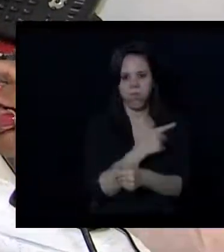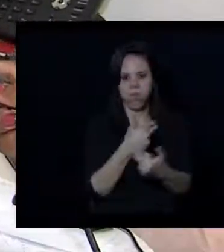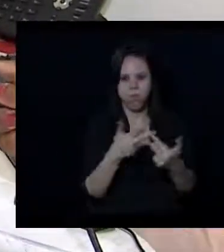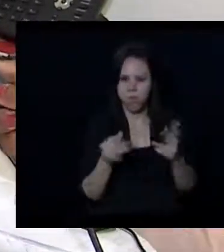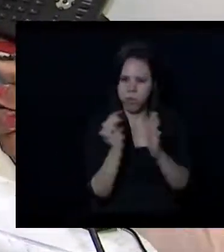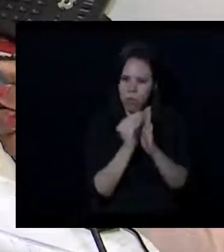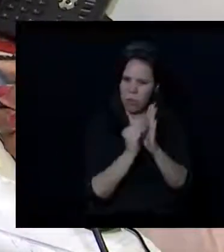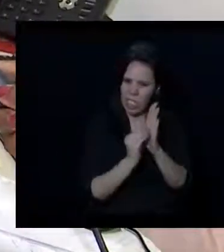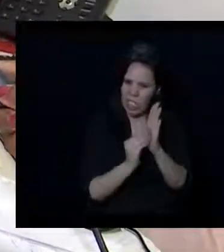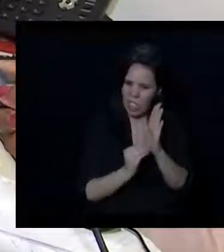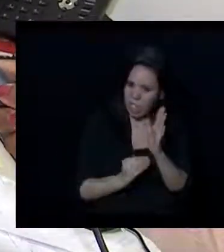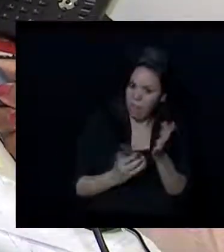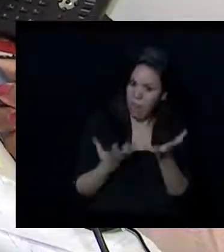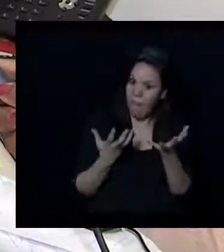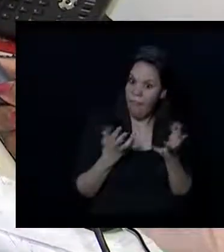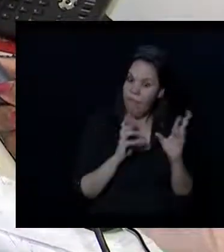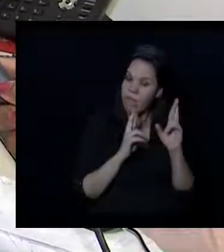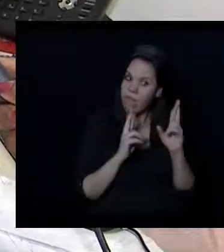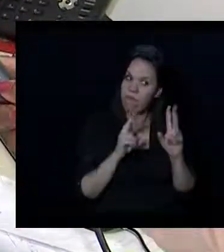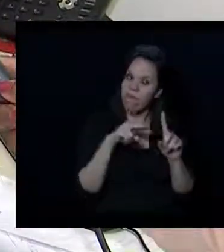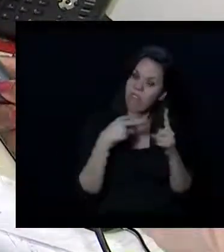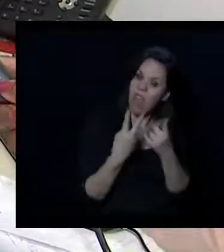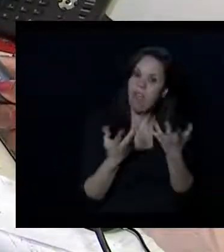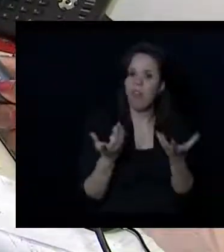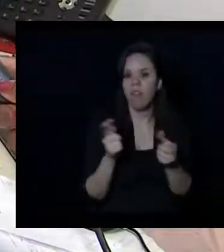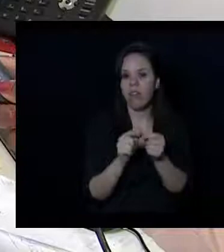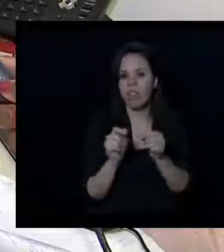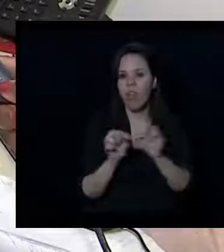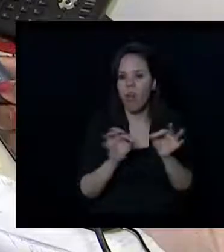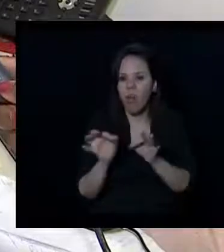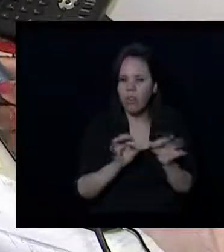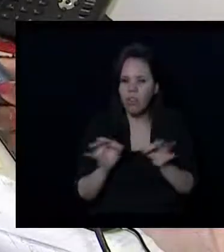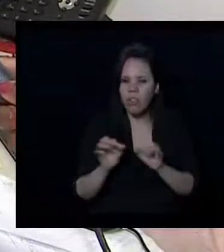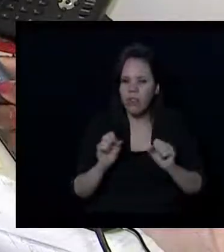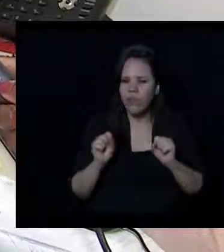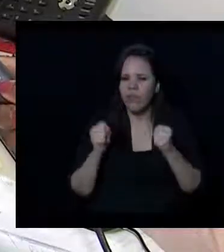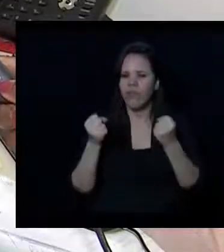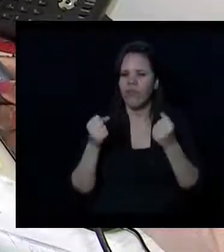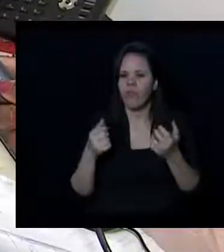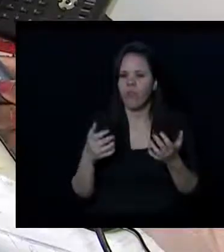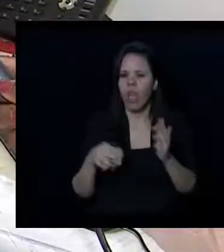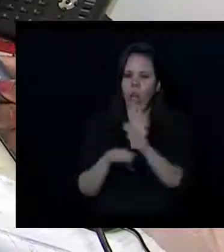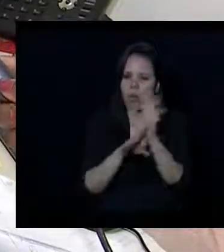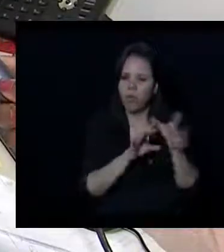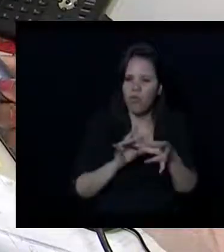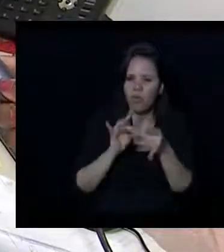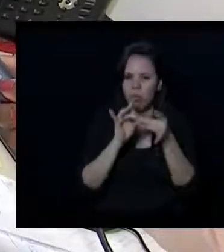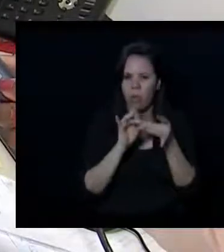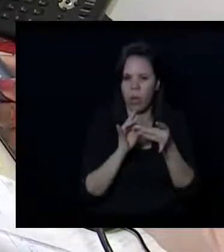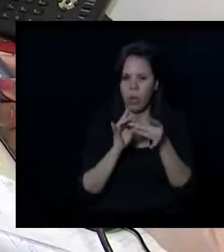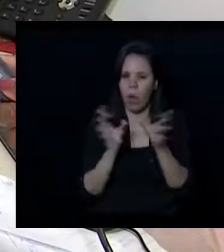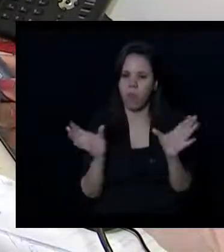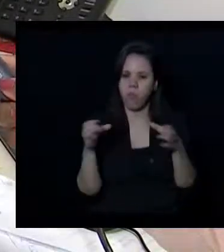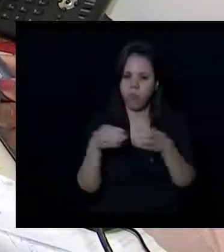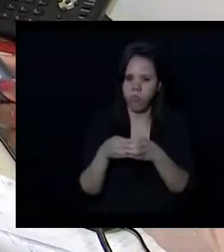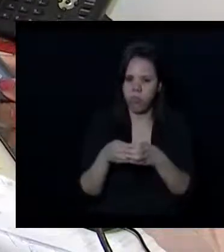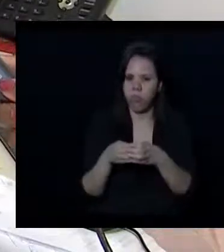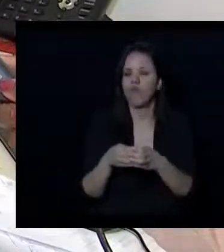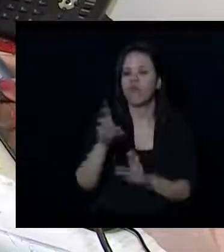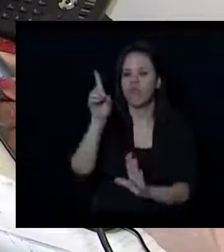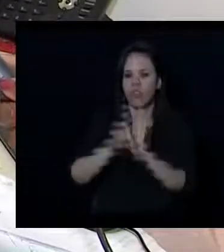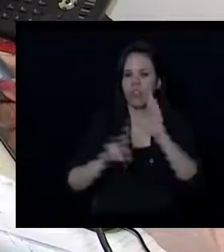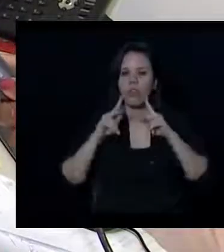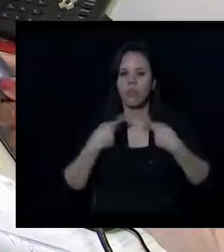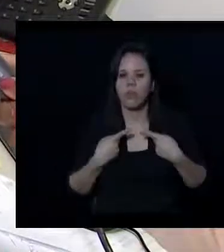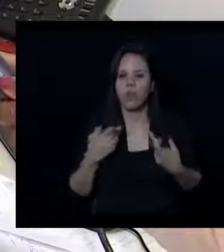expectativa é que a gente consiga fazer com que a gente fortalecer o Fórum Municipal de Direitos Humanos aqui na cidade de Campinas e que a